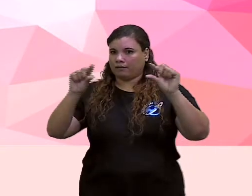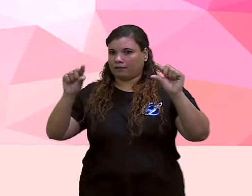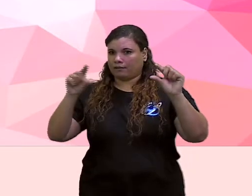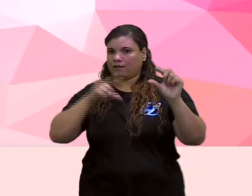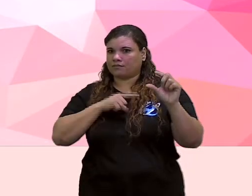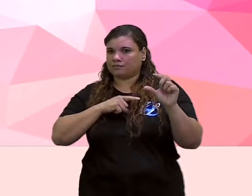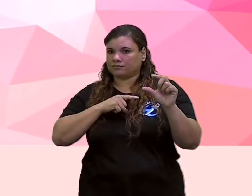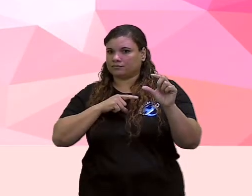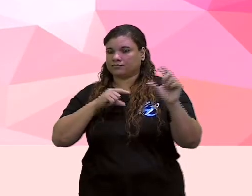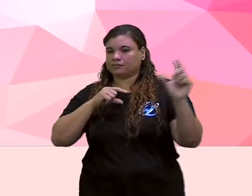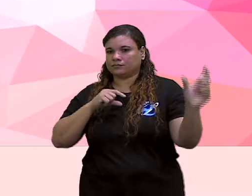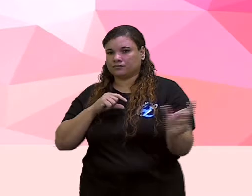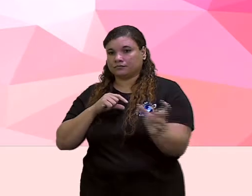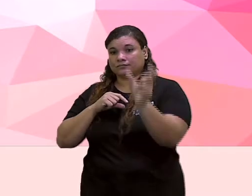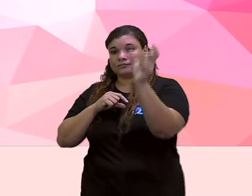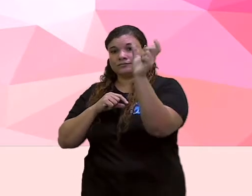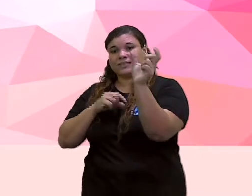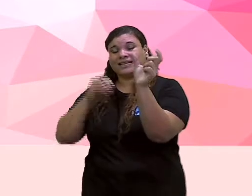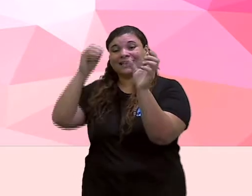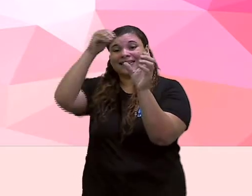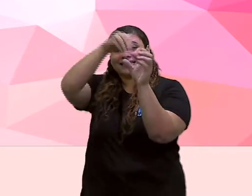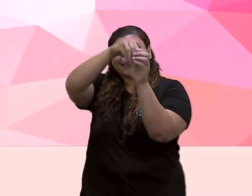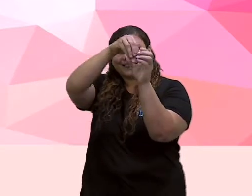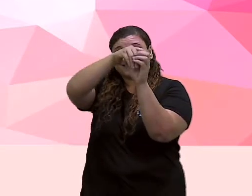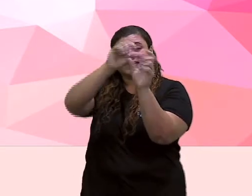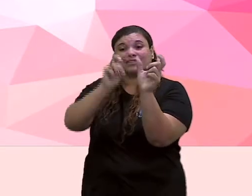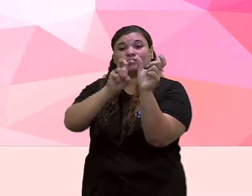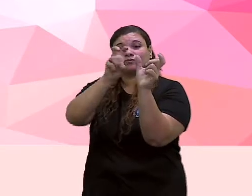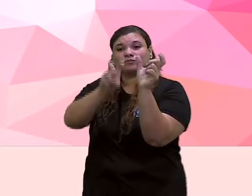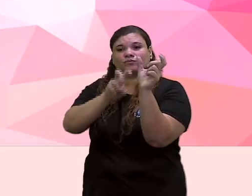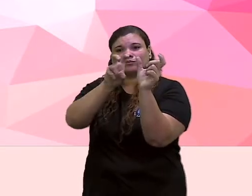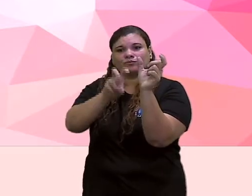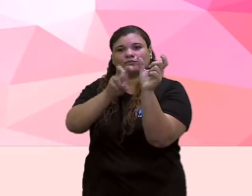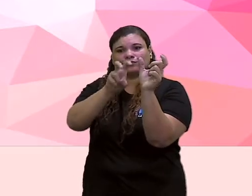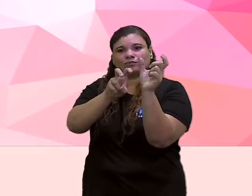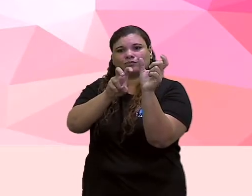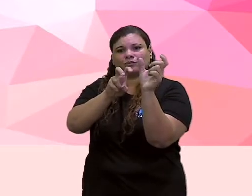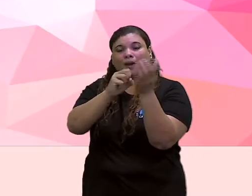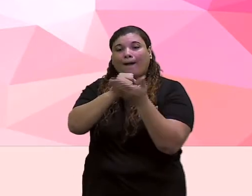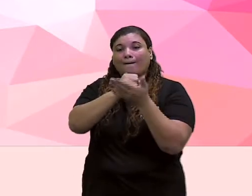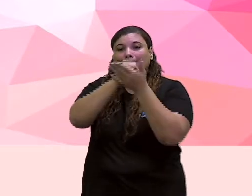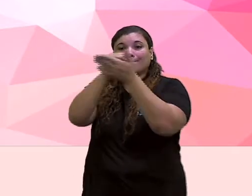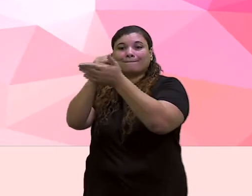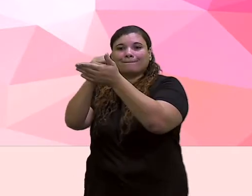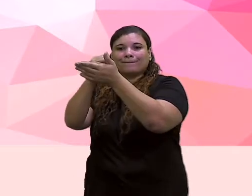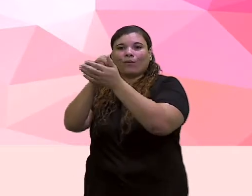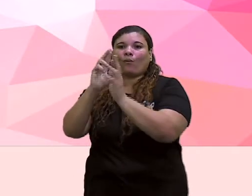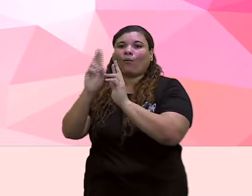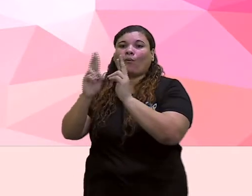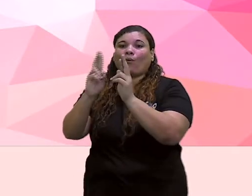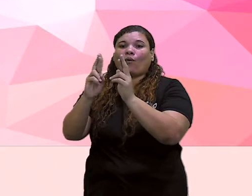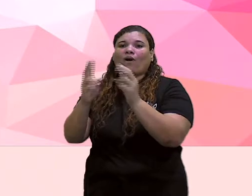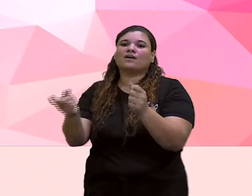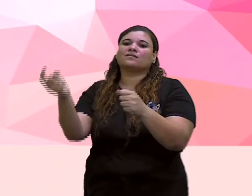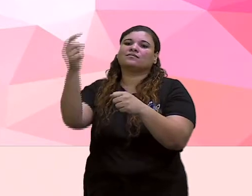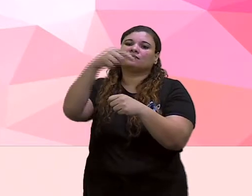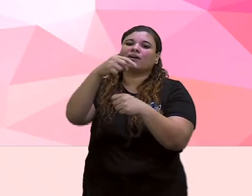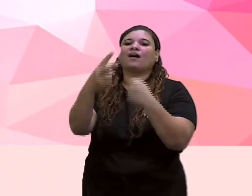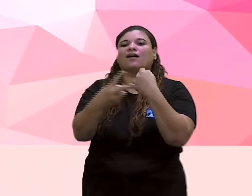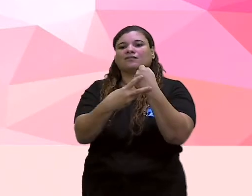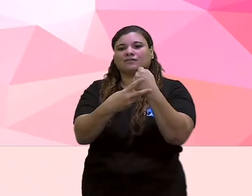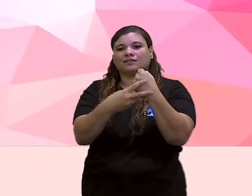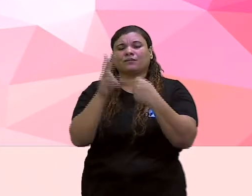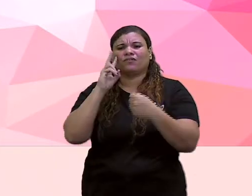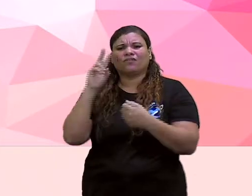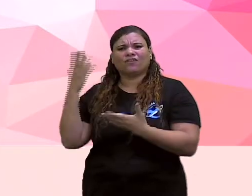os exemplos. Os estudantes ficaram no pátio da escola. Temos aí ficaram, que é o